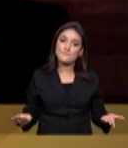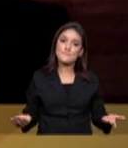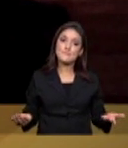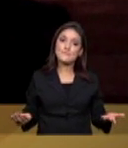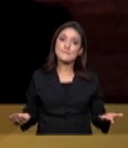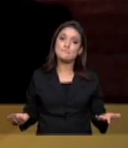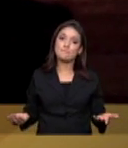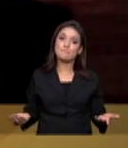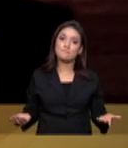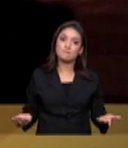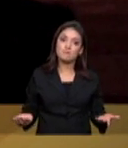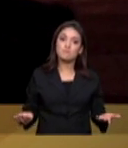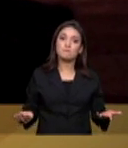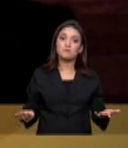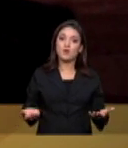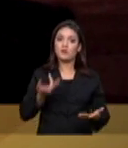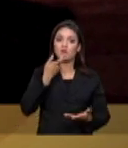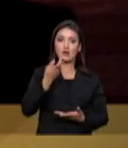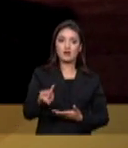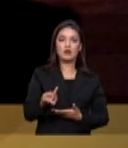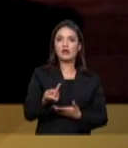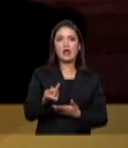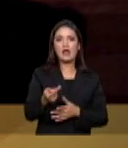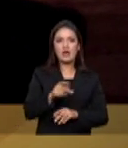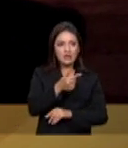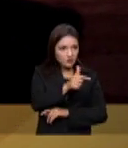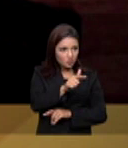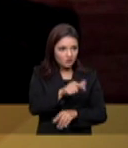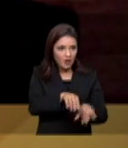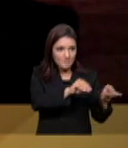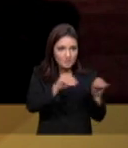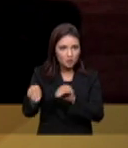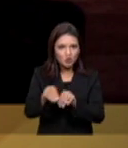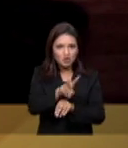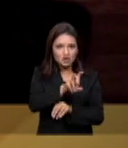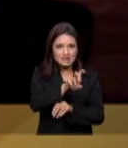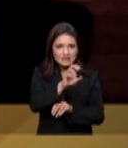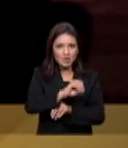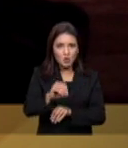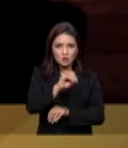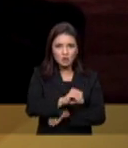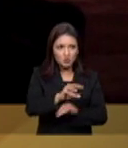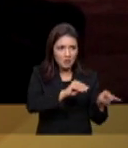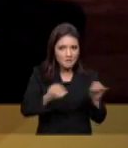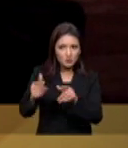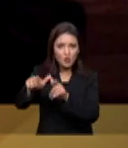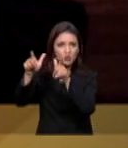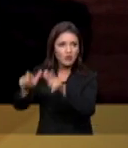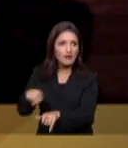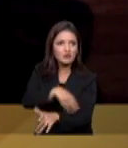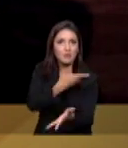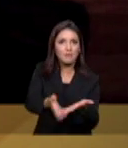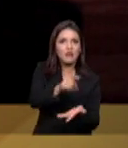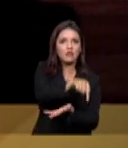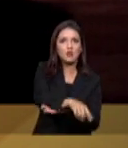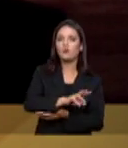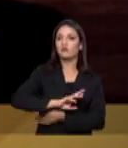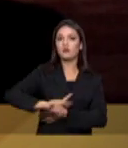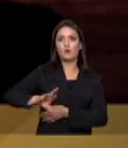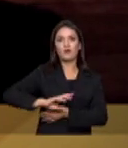ausências e diz continuidade da proteção condicional na prática também legal na